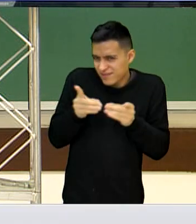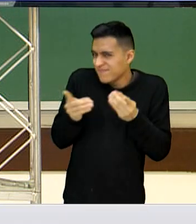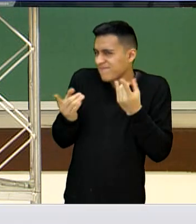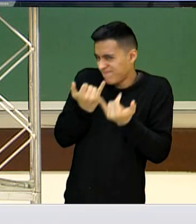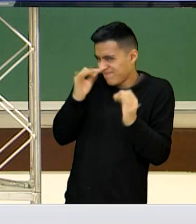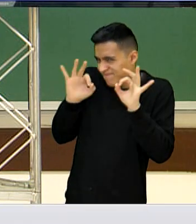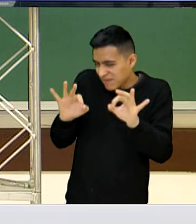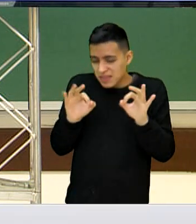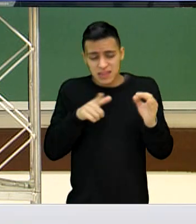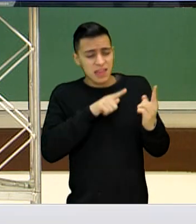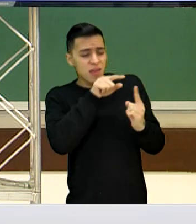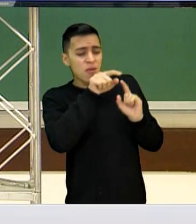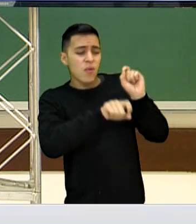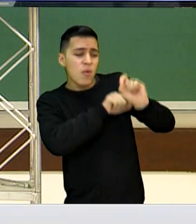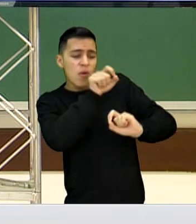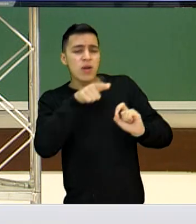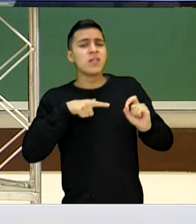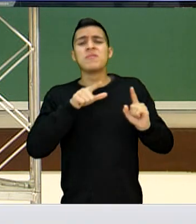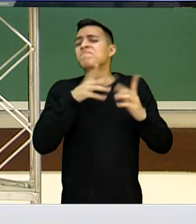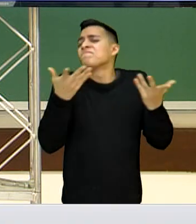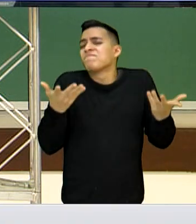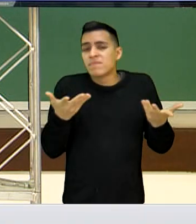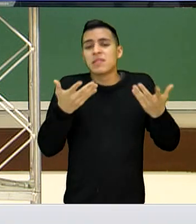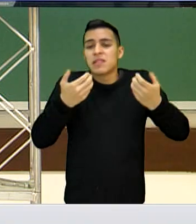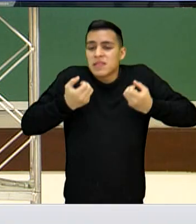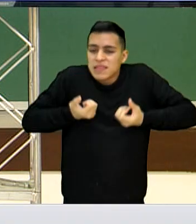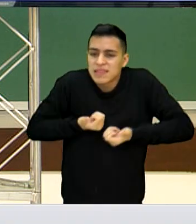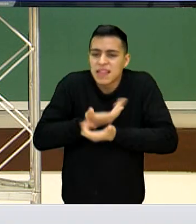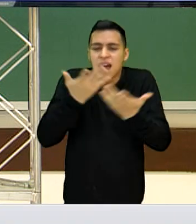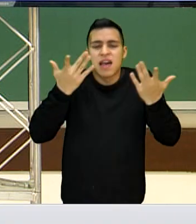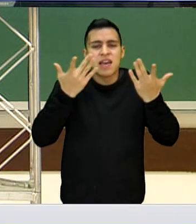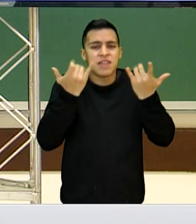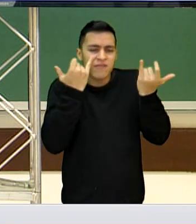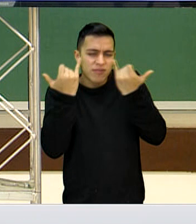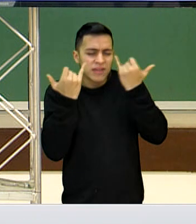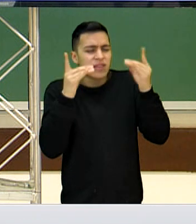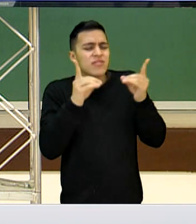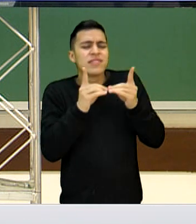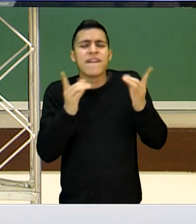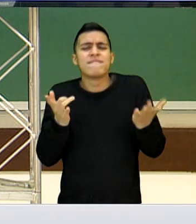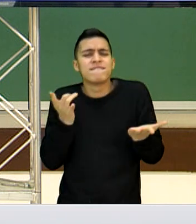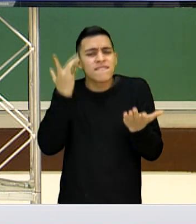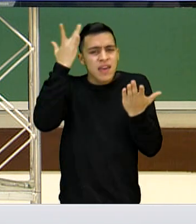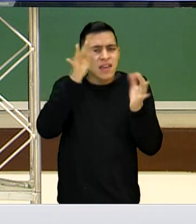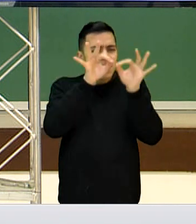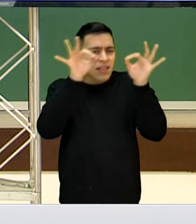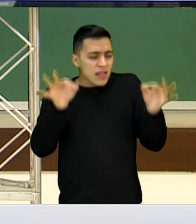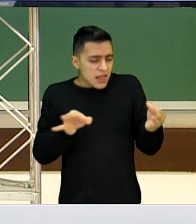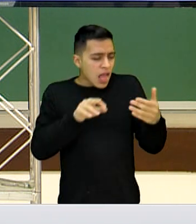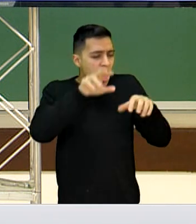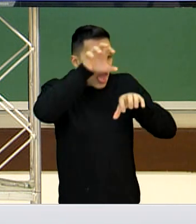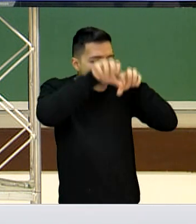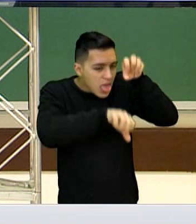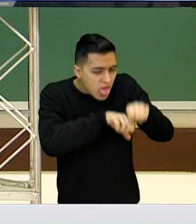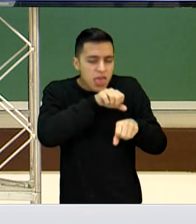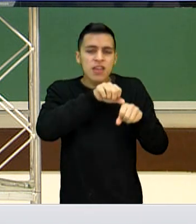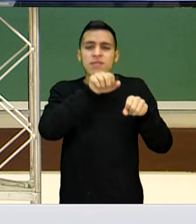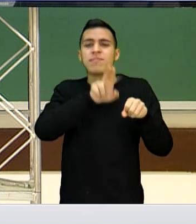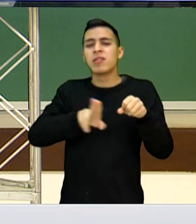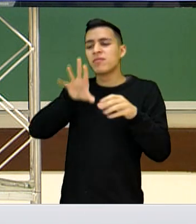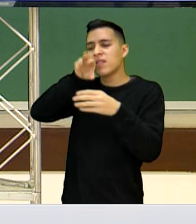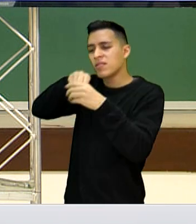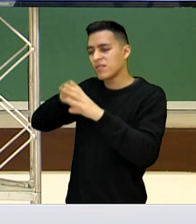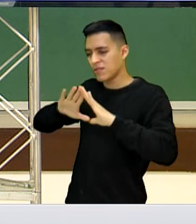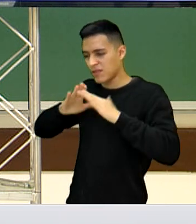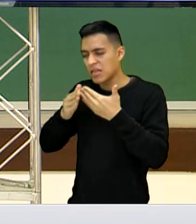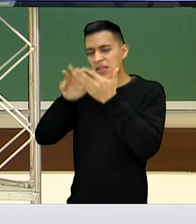também. Ele tem o objetivo de didatizar uma informação, fazer com que a informação fique simples para usar na